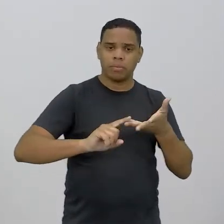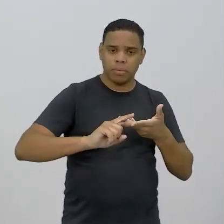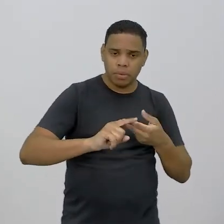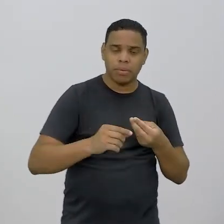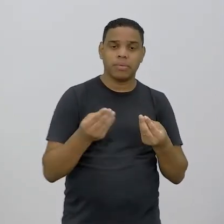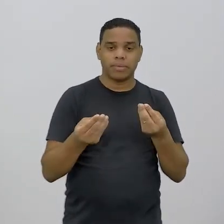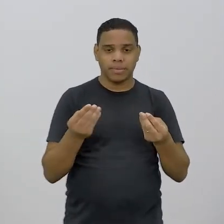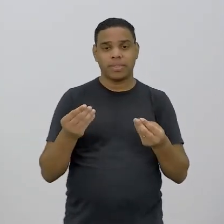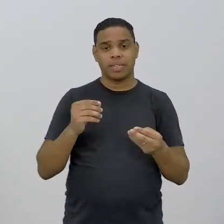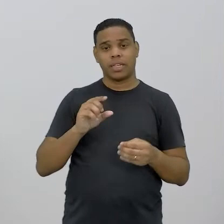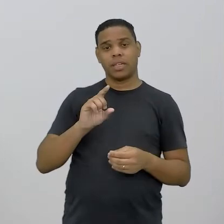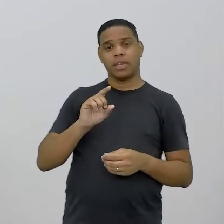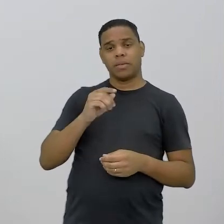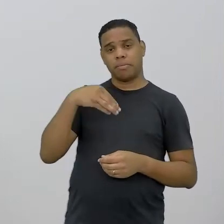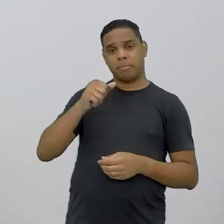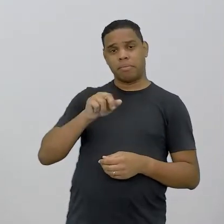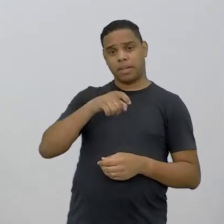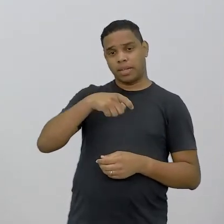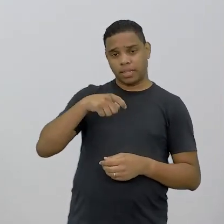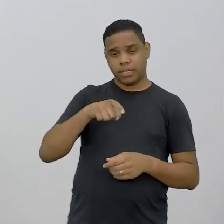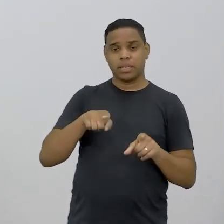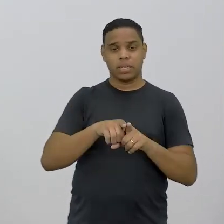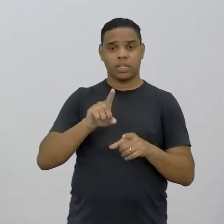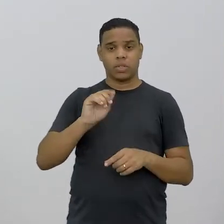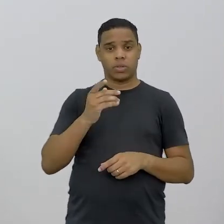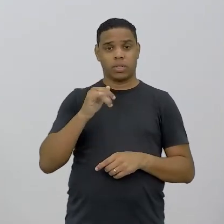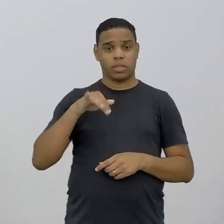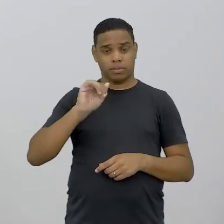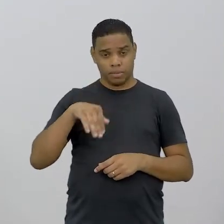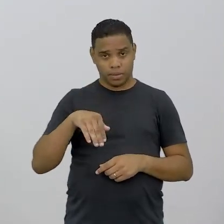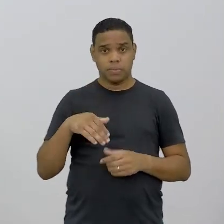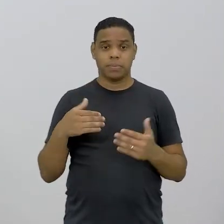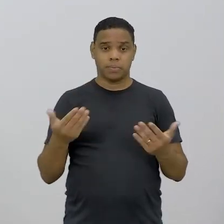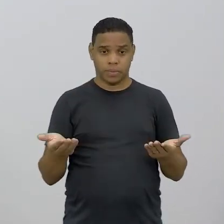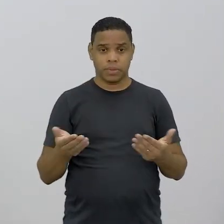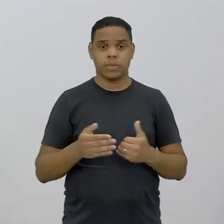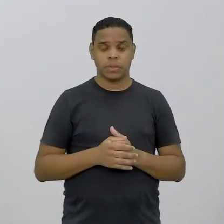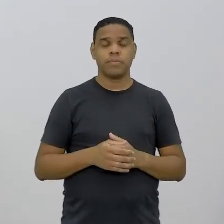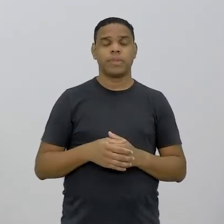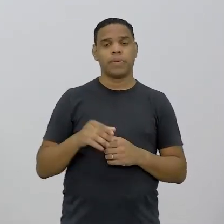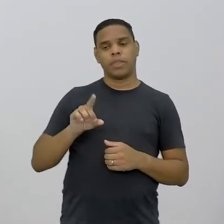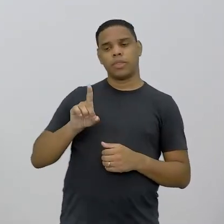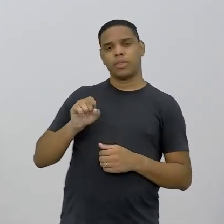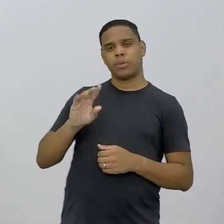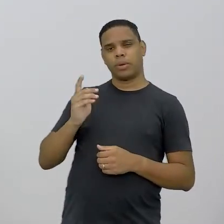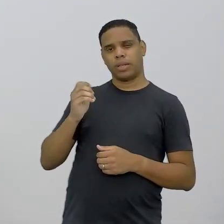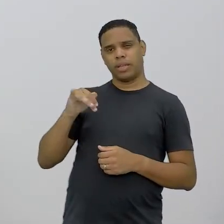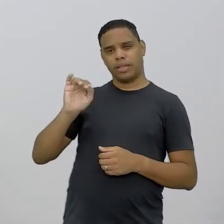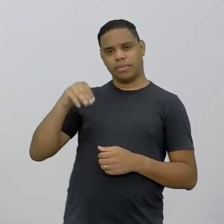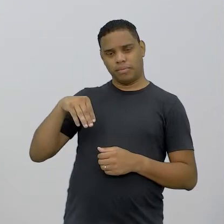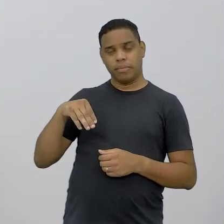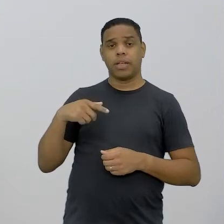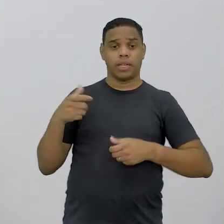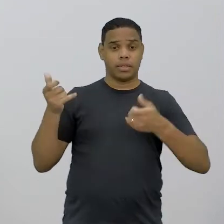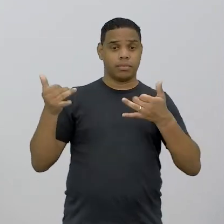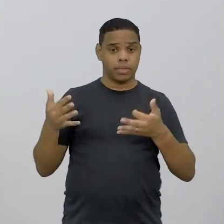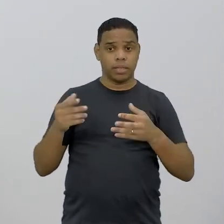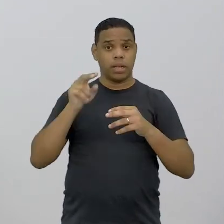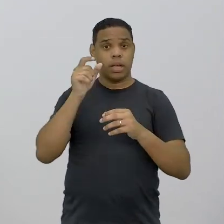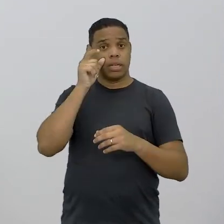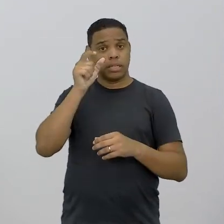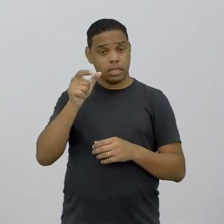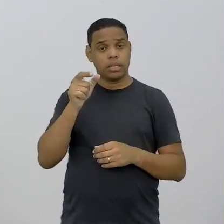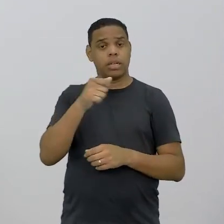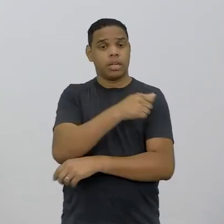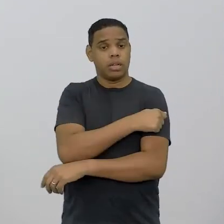do Durkheim e do Karl Marx que eu prometi para vocês, né? Então, quando o Durkheim fala, daí é um assunto que vai interessar muito